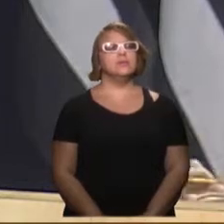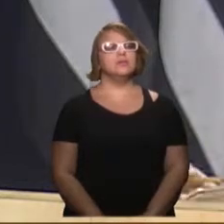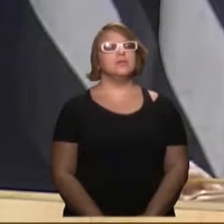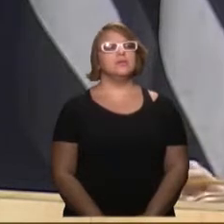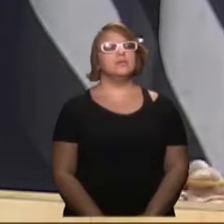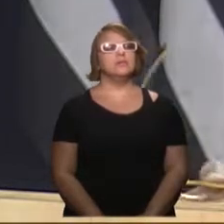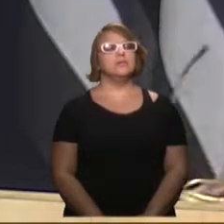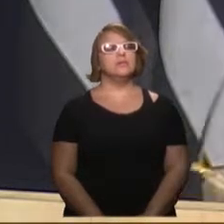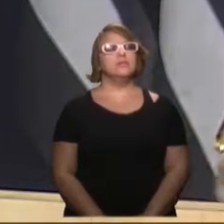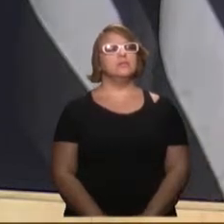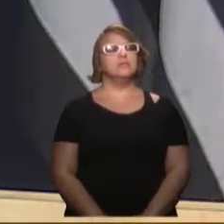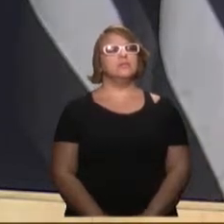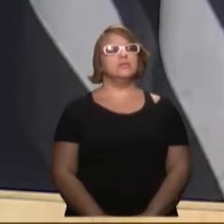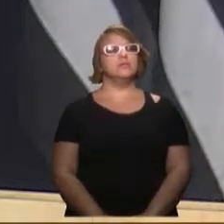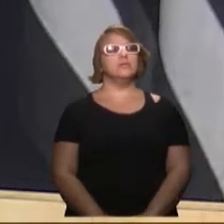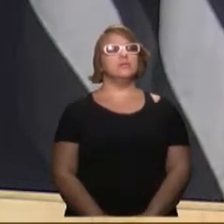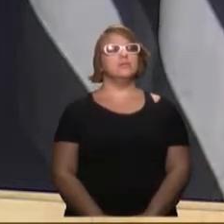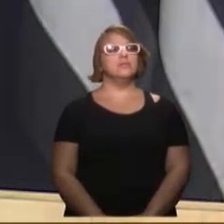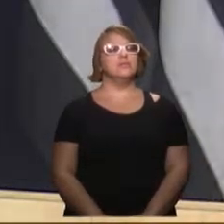Gente,